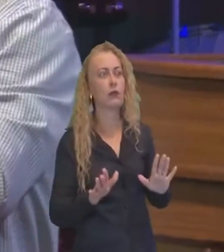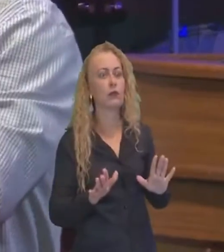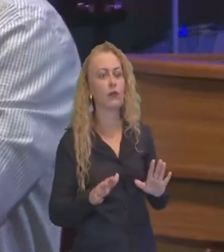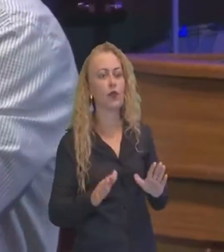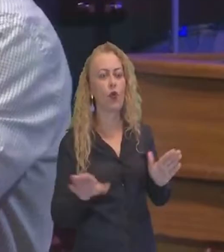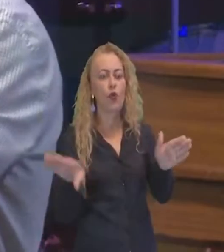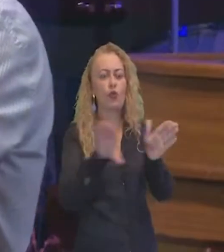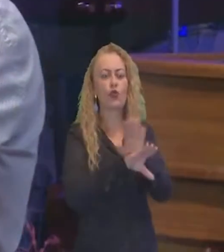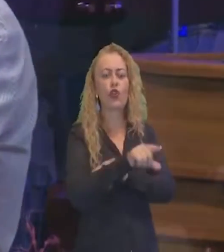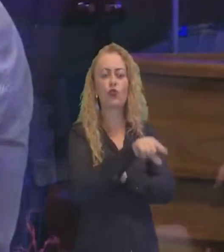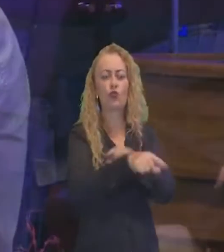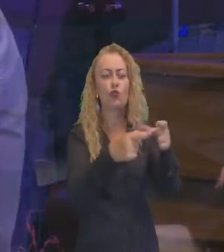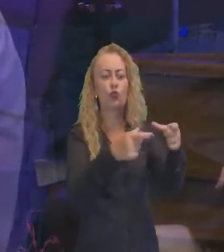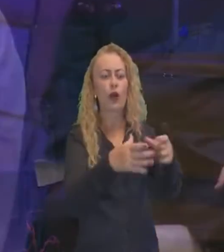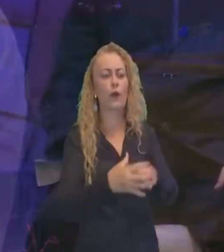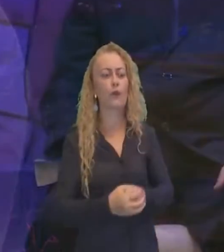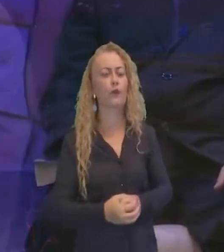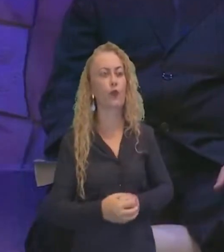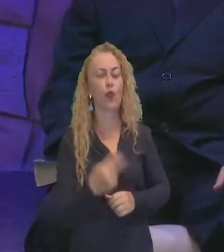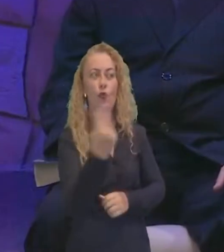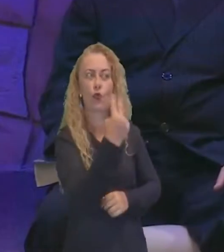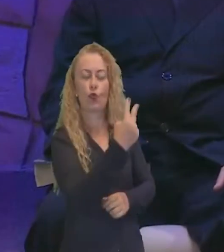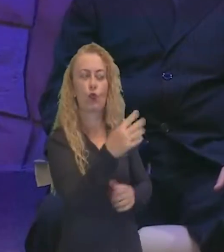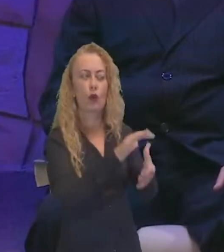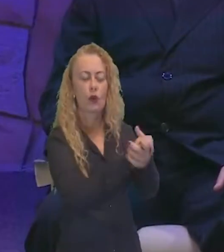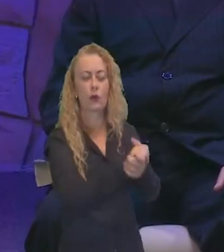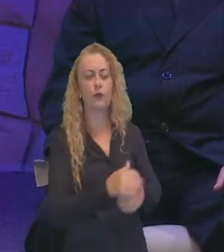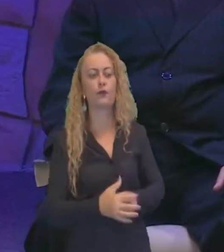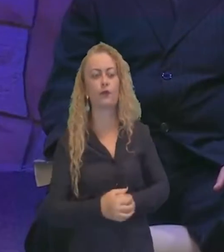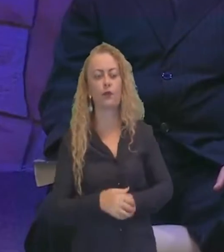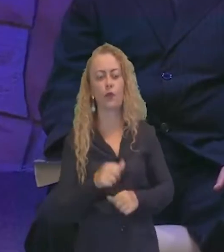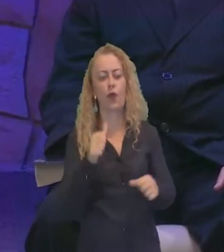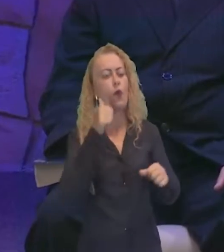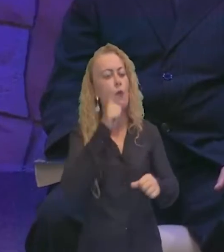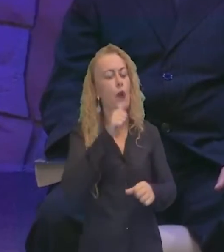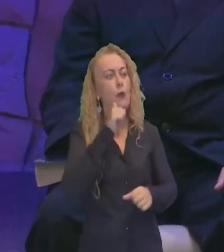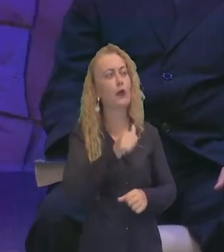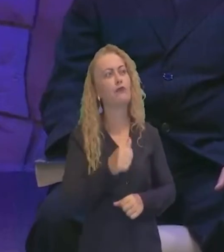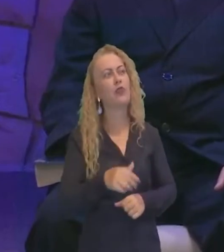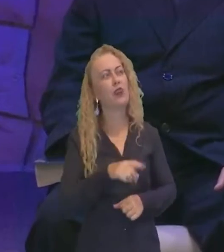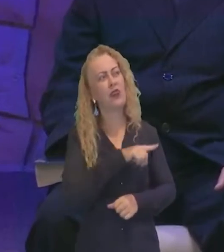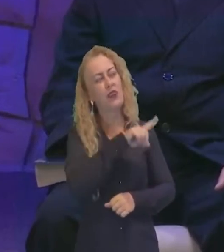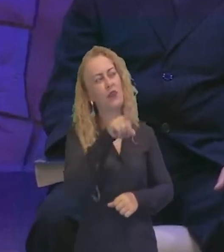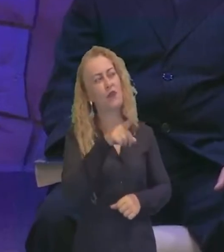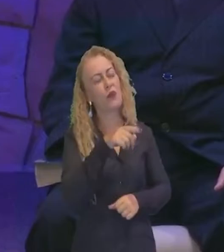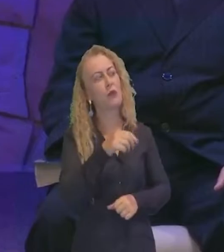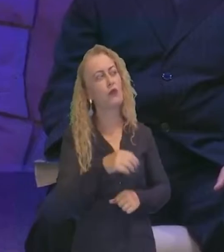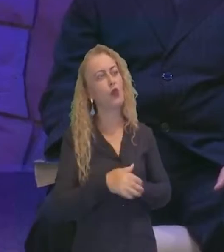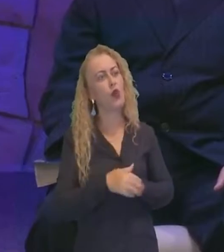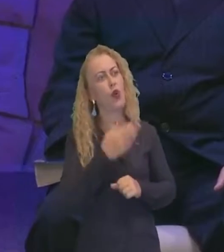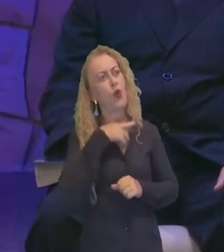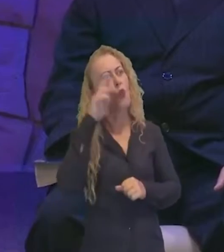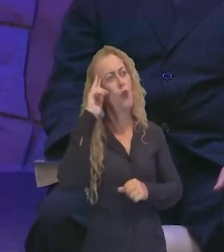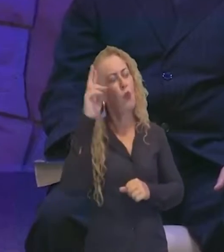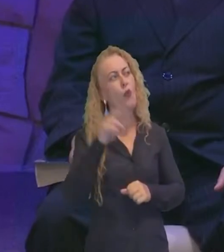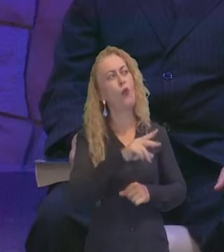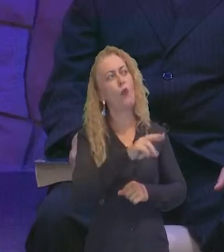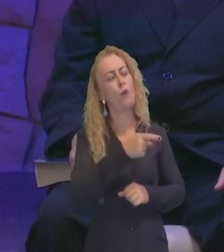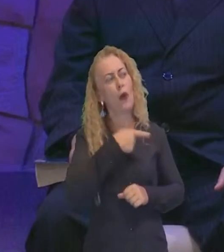e aquele casal, aquela irmã veio falar comigo, e ela disse assim: eu estou achando o irmão muito pentecostal para o meu